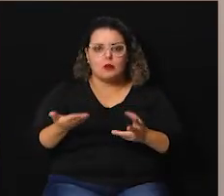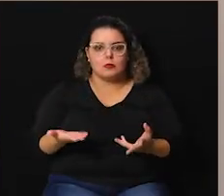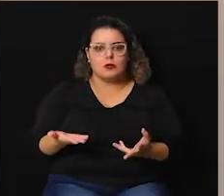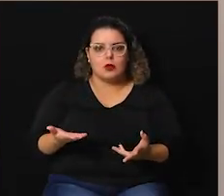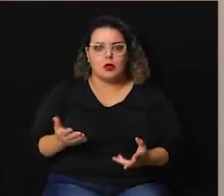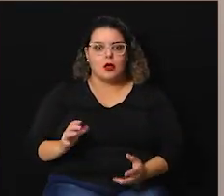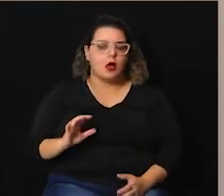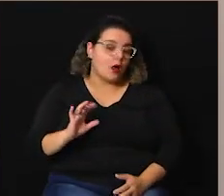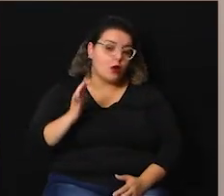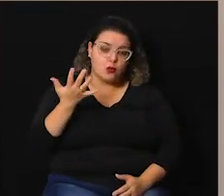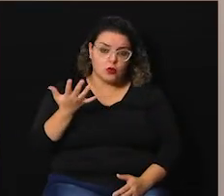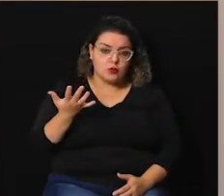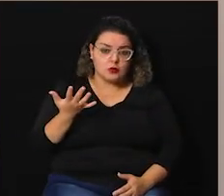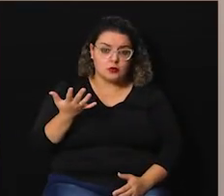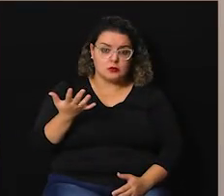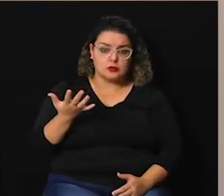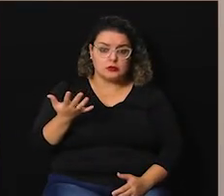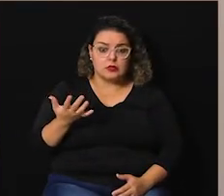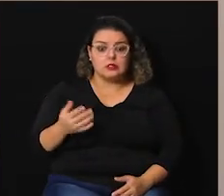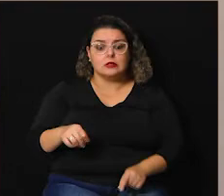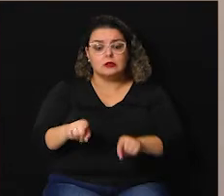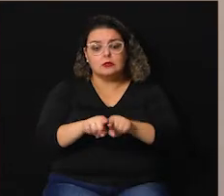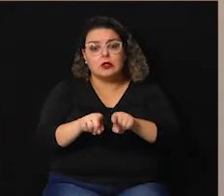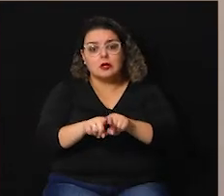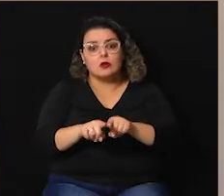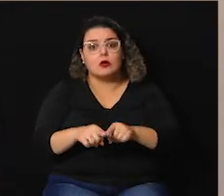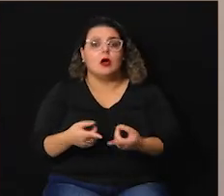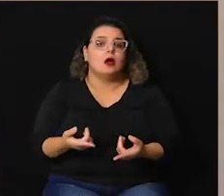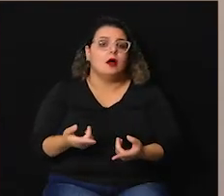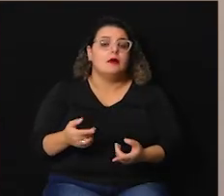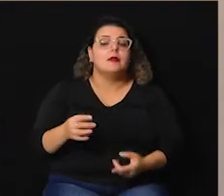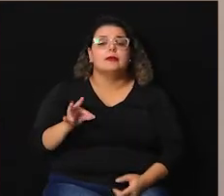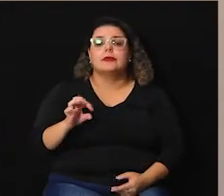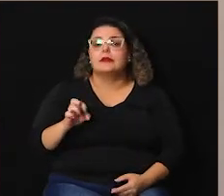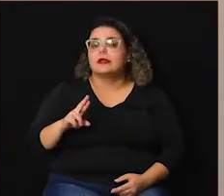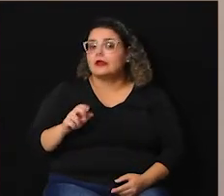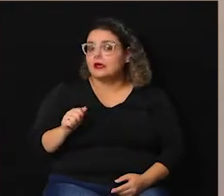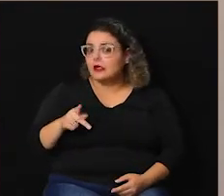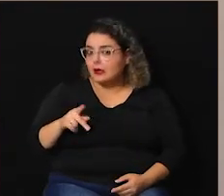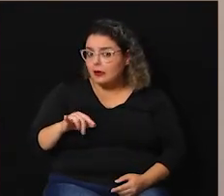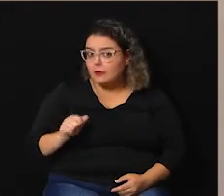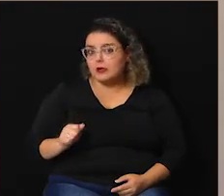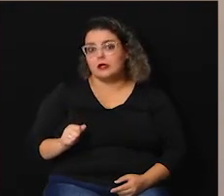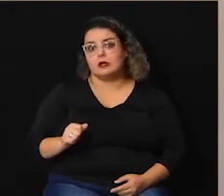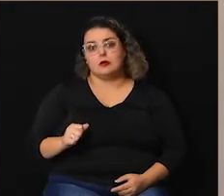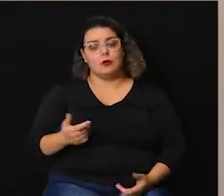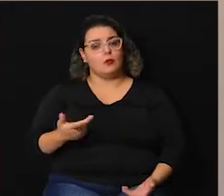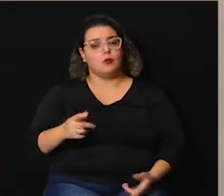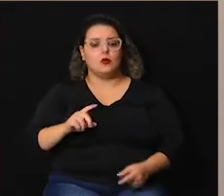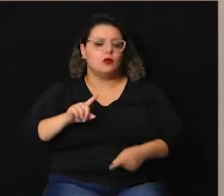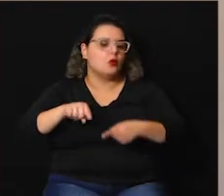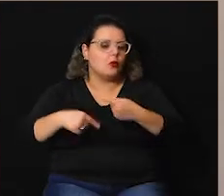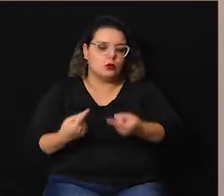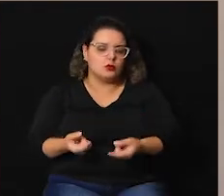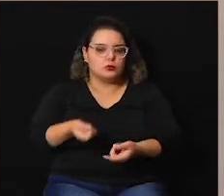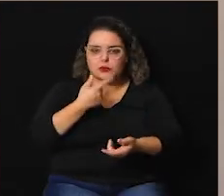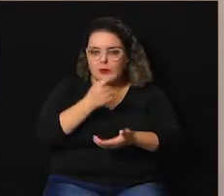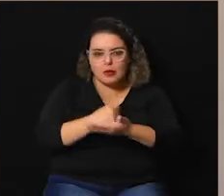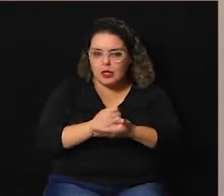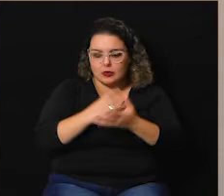acontece, por exemplo, com as crianças que fazem quimioterapia, por exemplo, e que tem também, né, uma alopecia secundária por efeitos